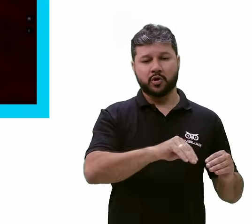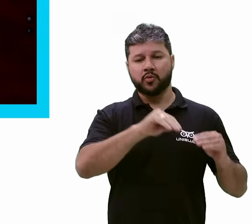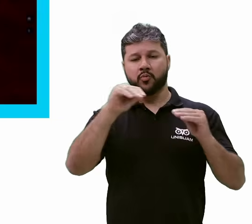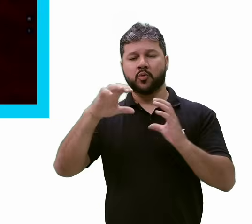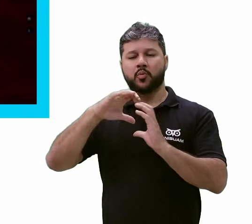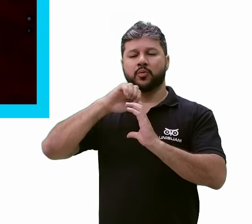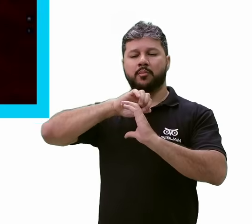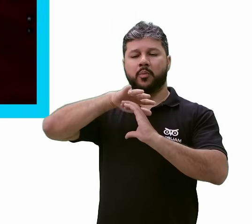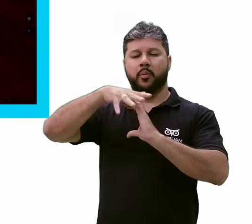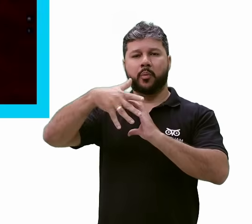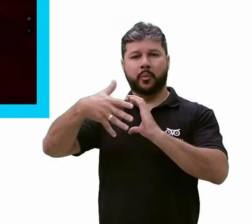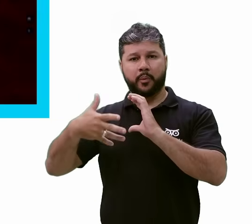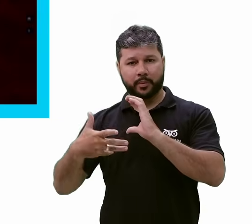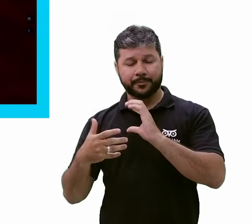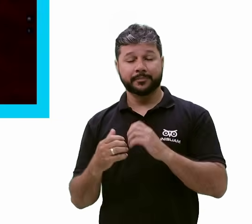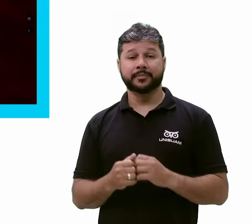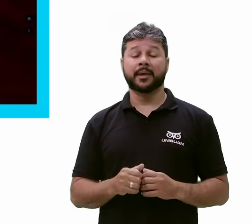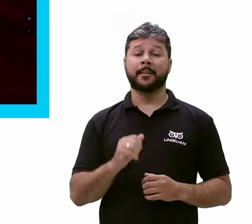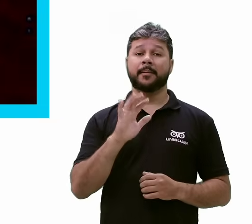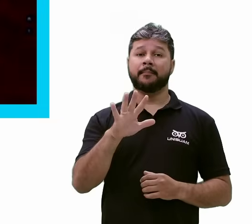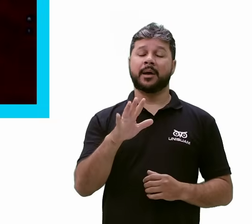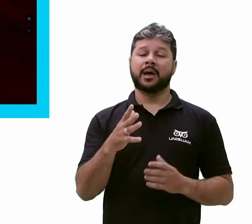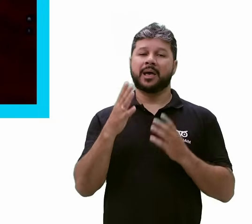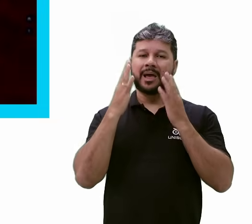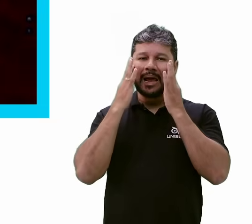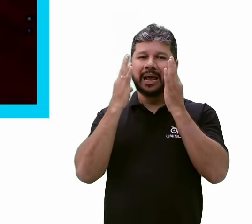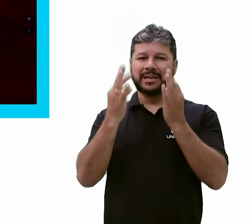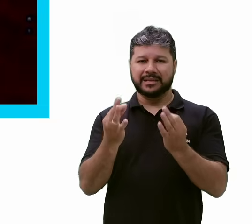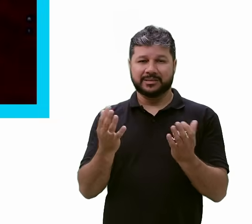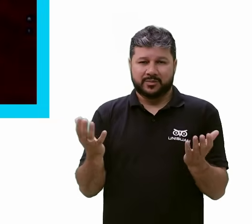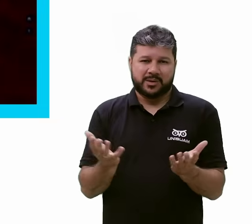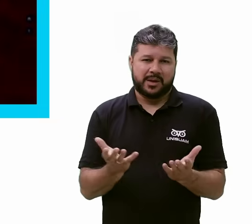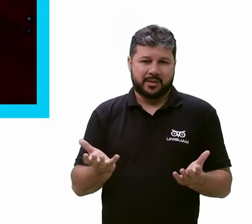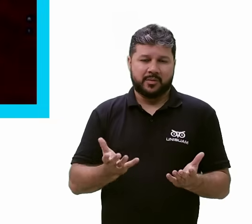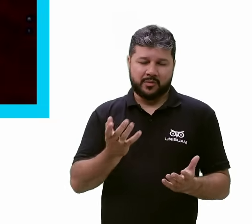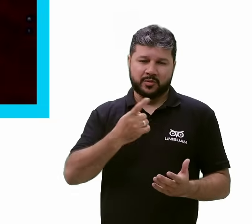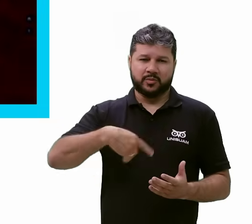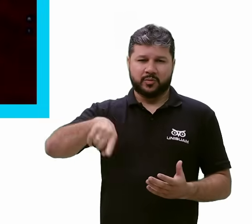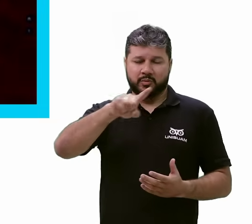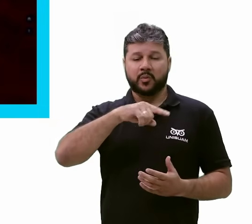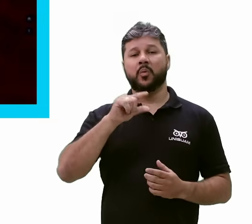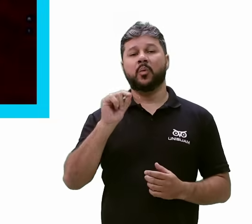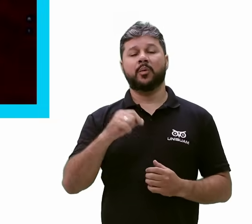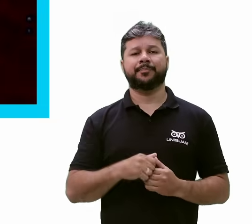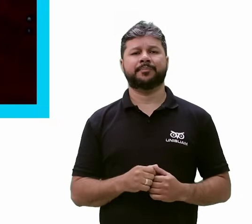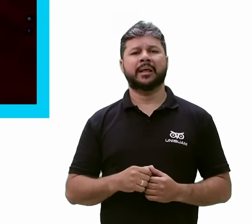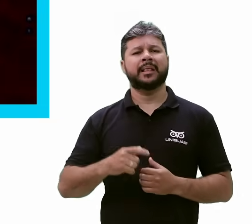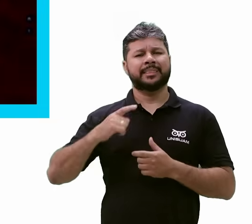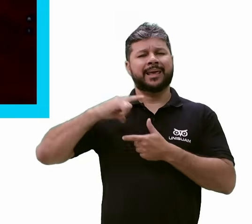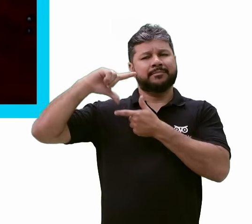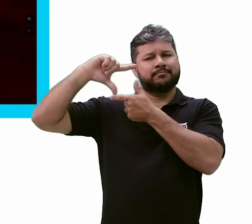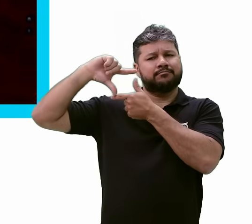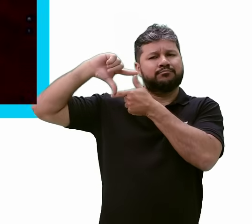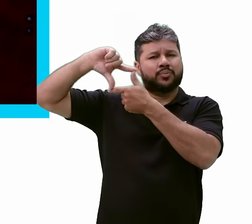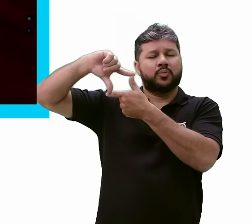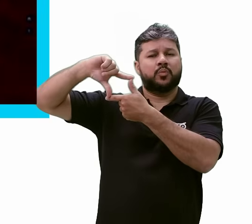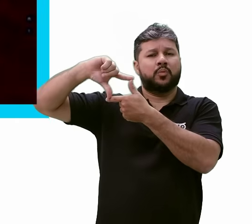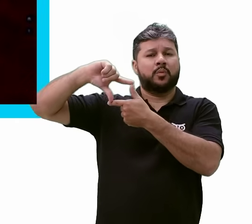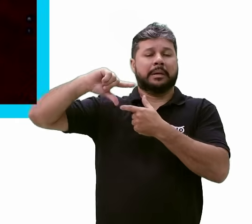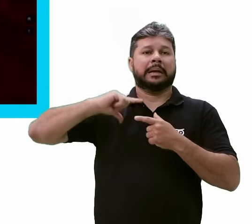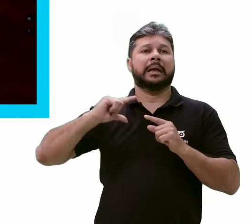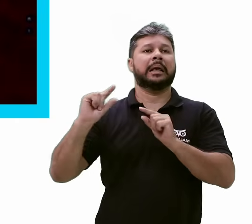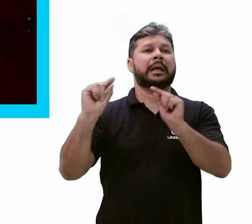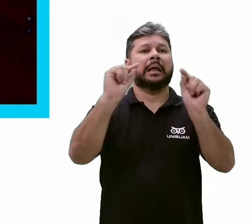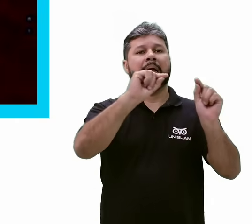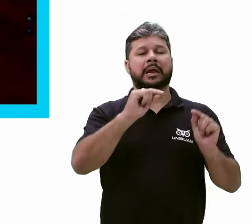mundo. Mas eu queria me atentar agora com vocês o grande tabu que existe por aí, né?